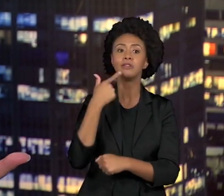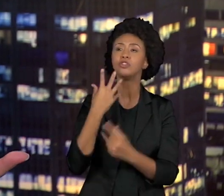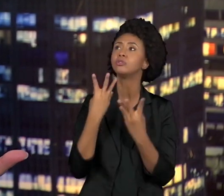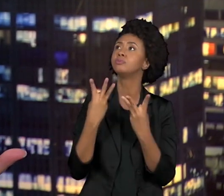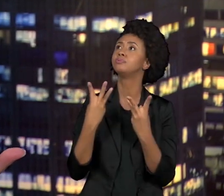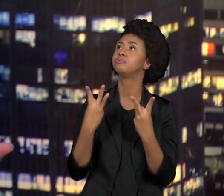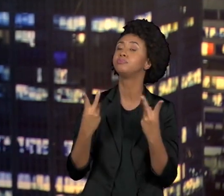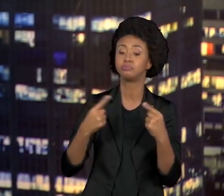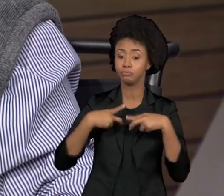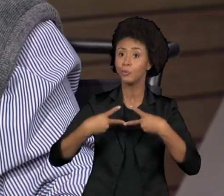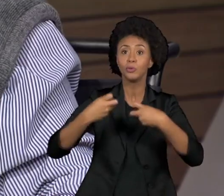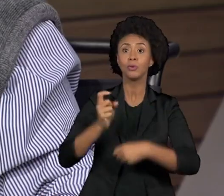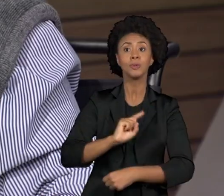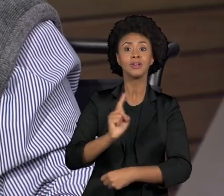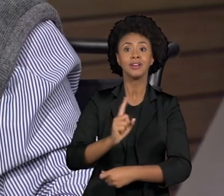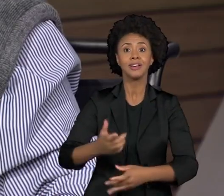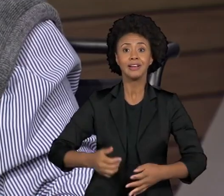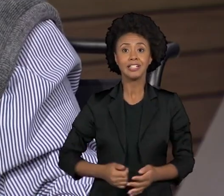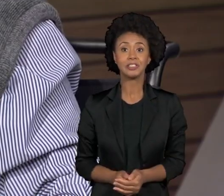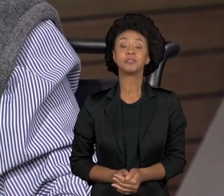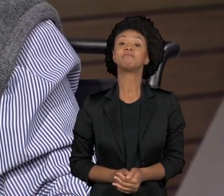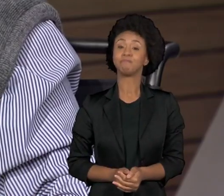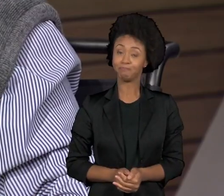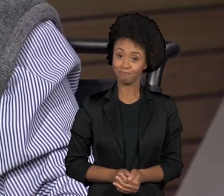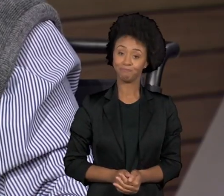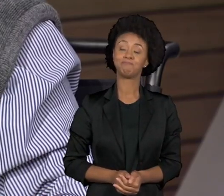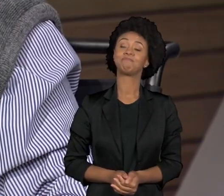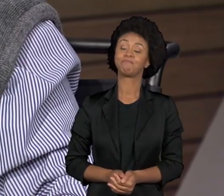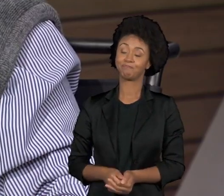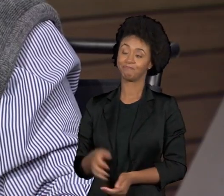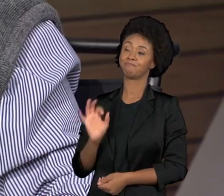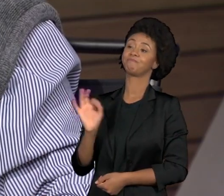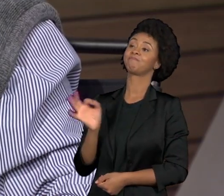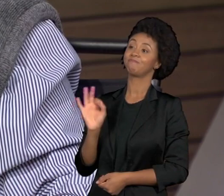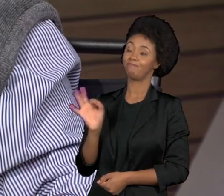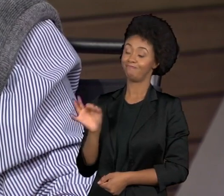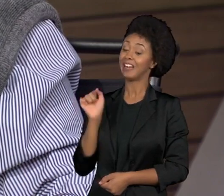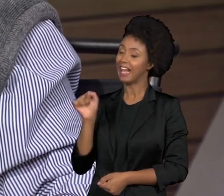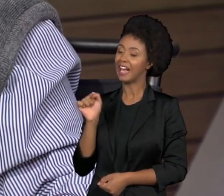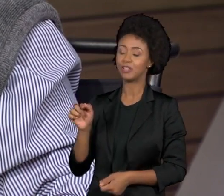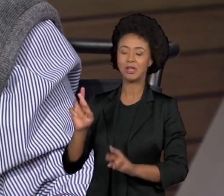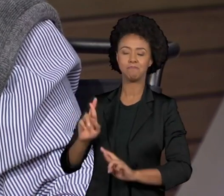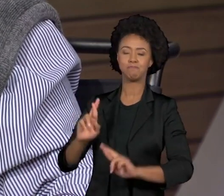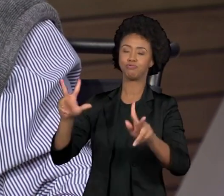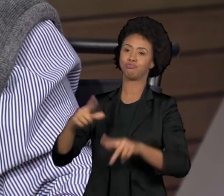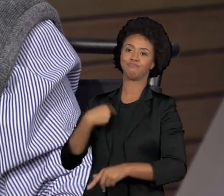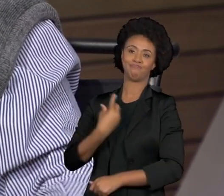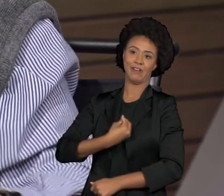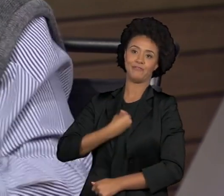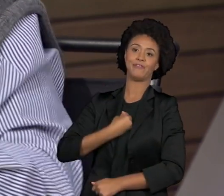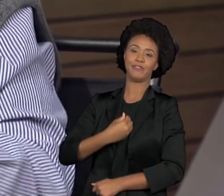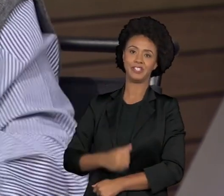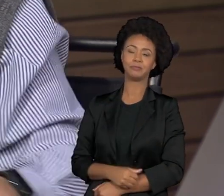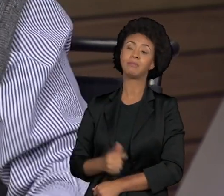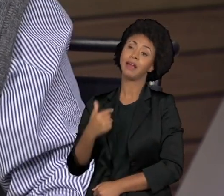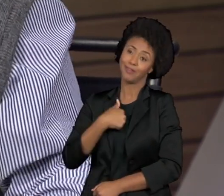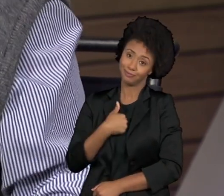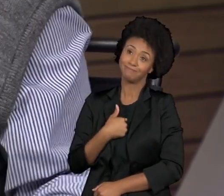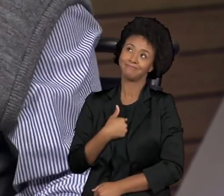conta. Pois é, isso faz muita diferença. Mas eu sou, como